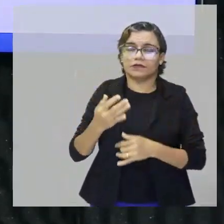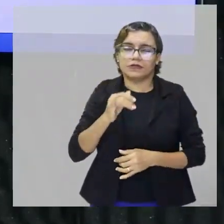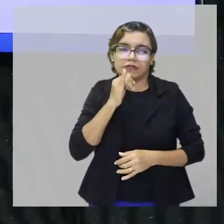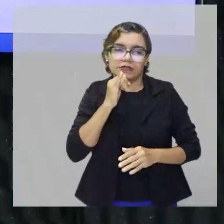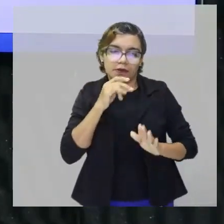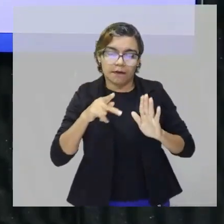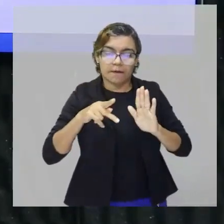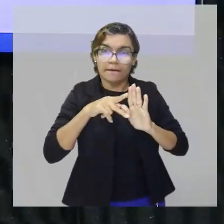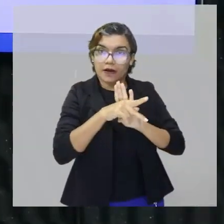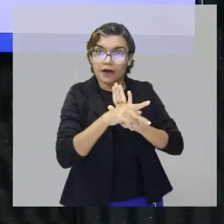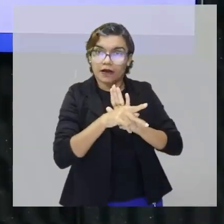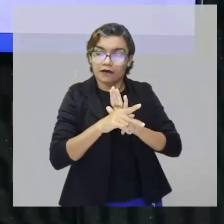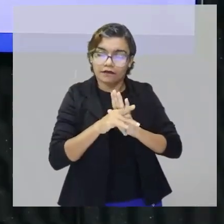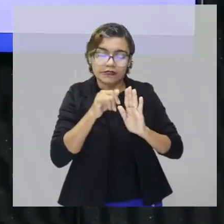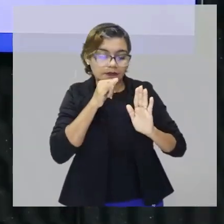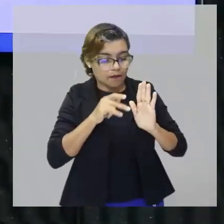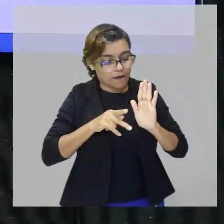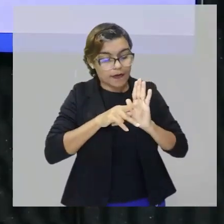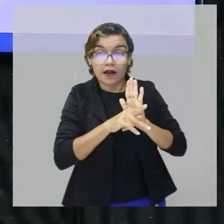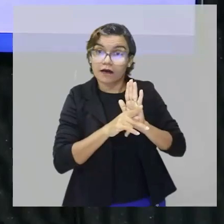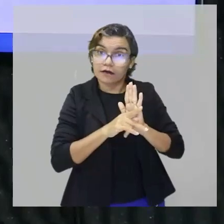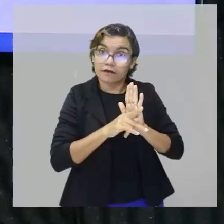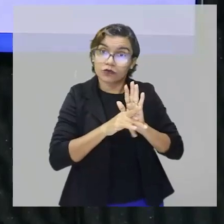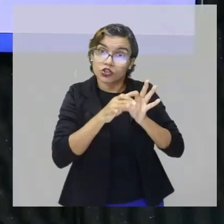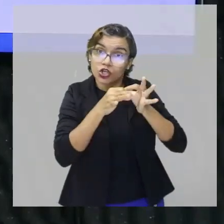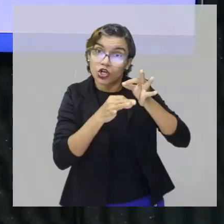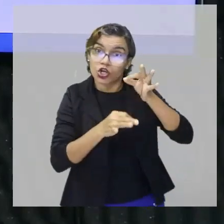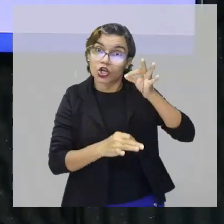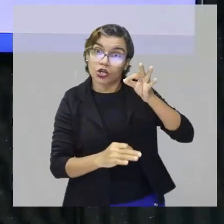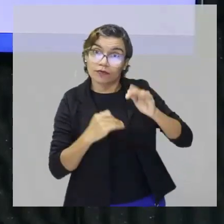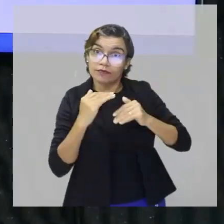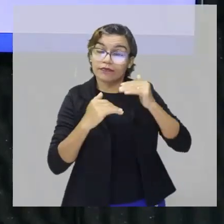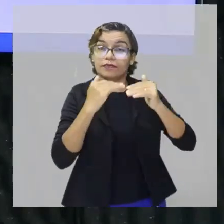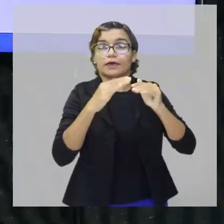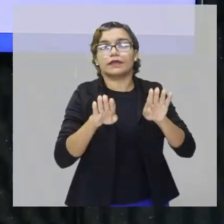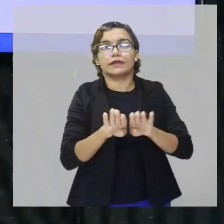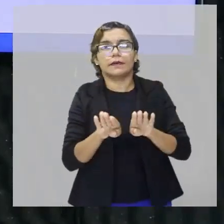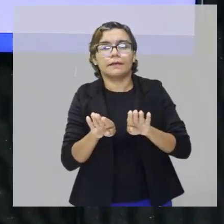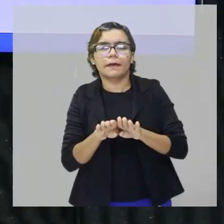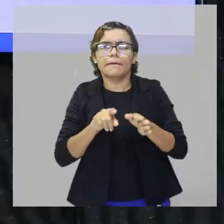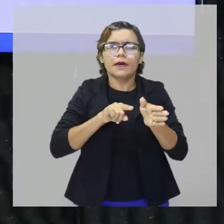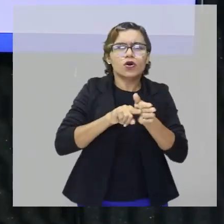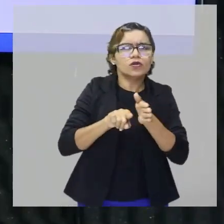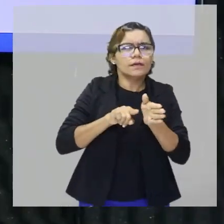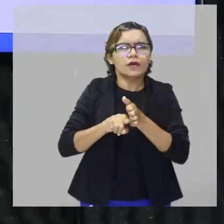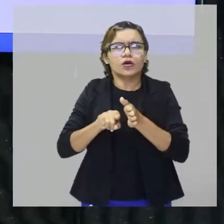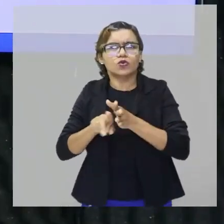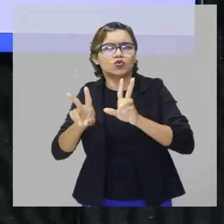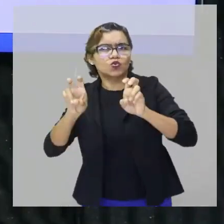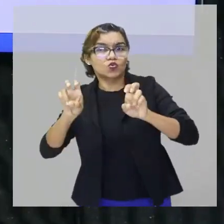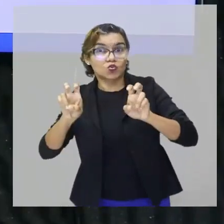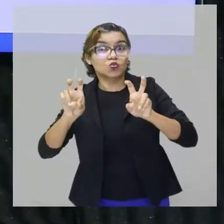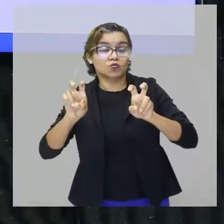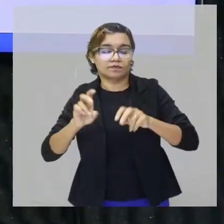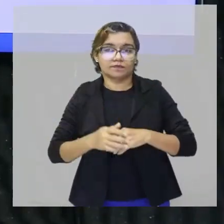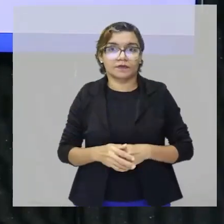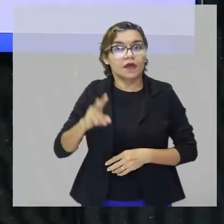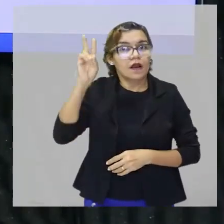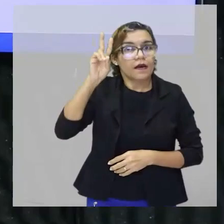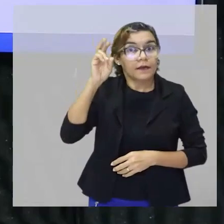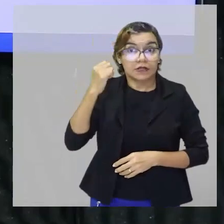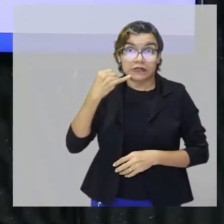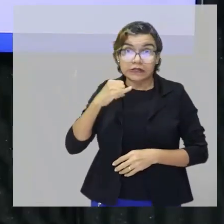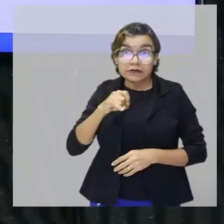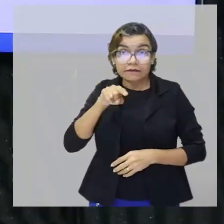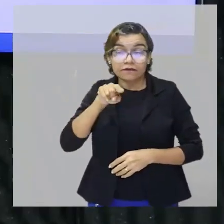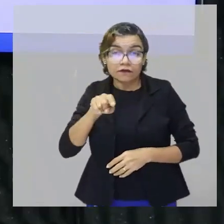do desenvolvimento, também questionamentos ou refutações em relação ao tema. Lembrando que se você faz um questionamento